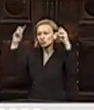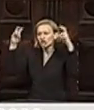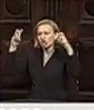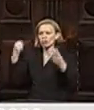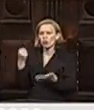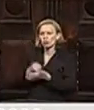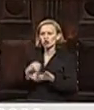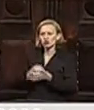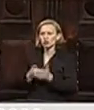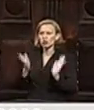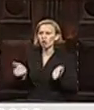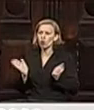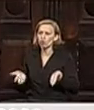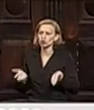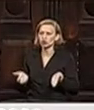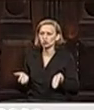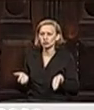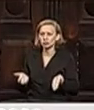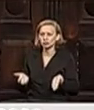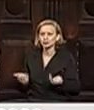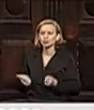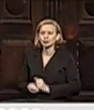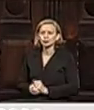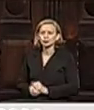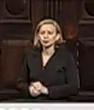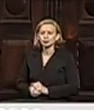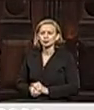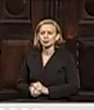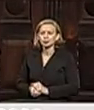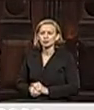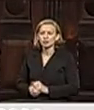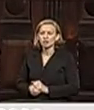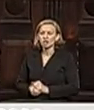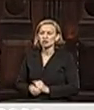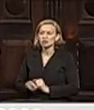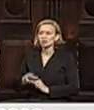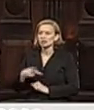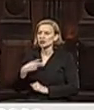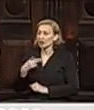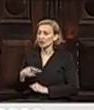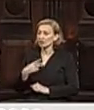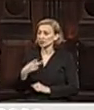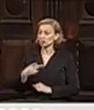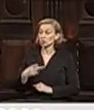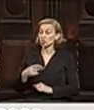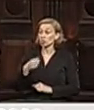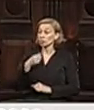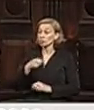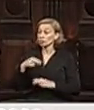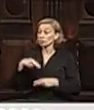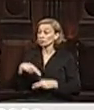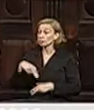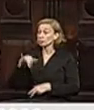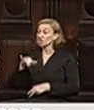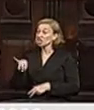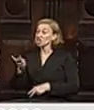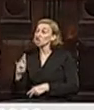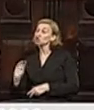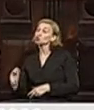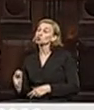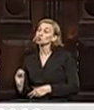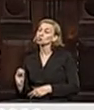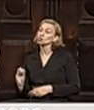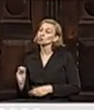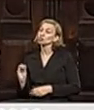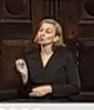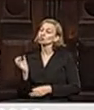no dia de hoje no Parlamento Fluminense. As declarações do ministro de Estado da Justiça acerca